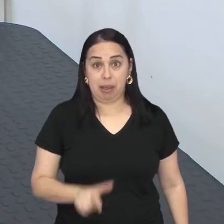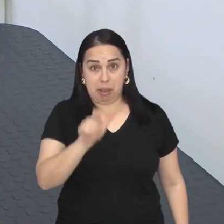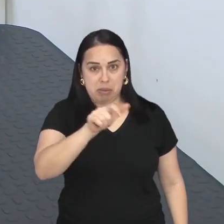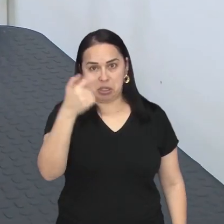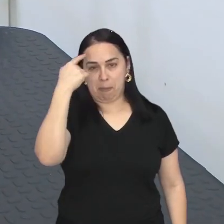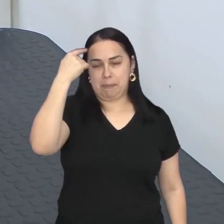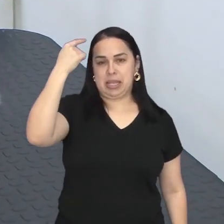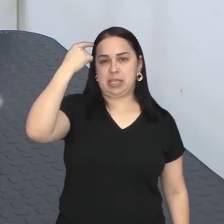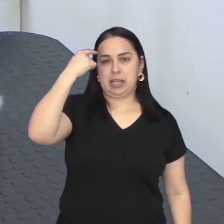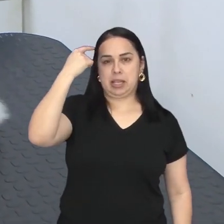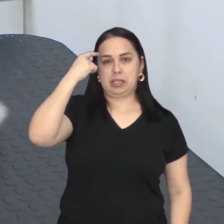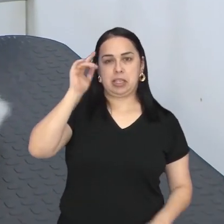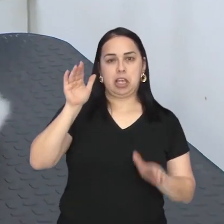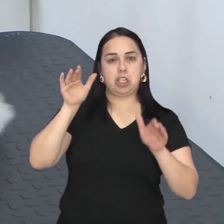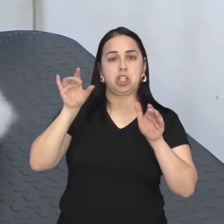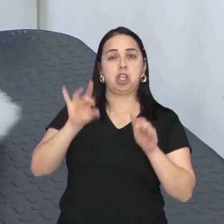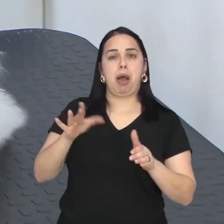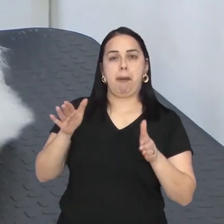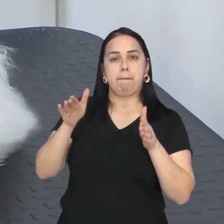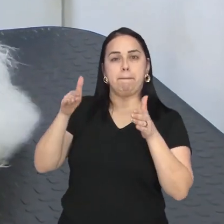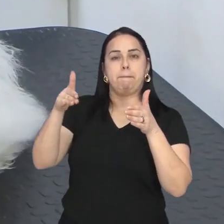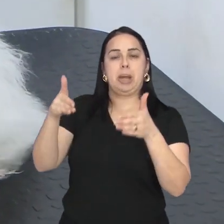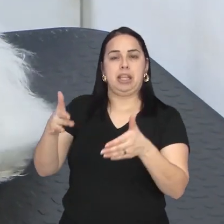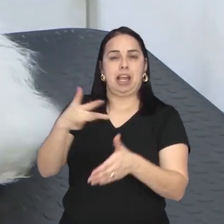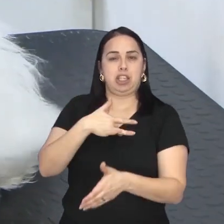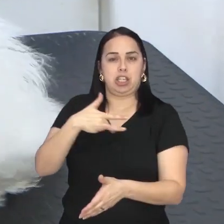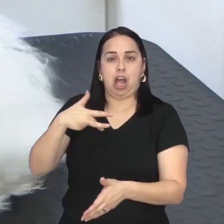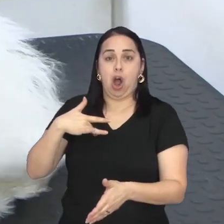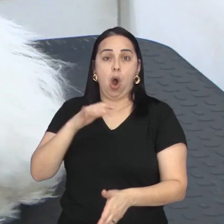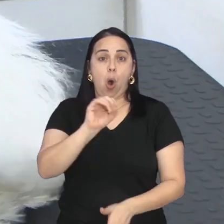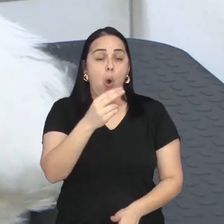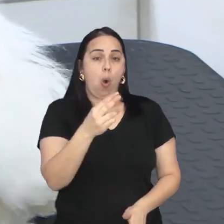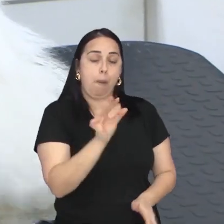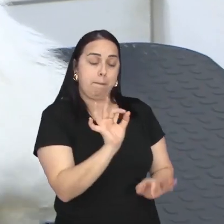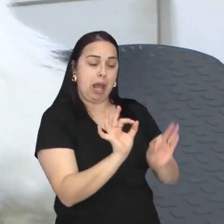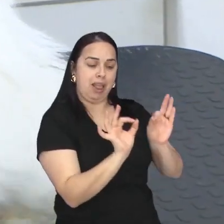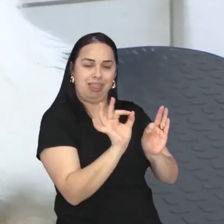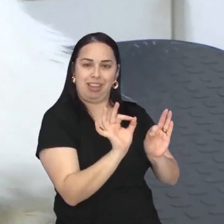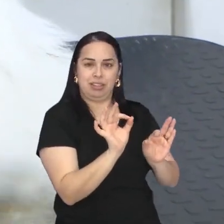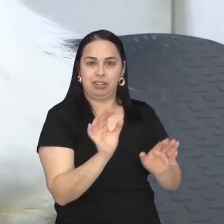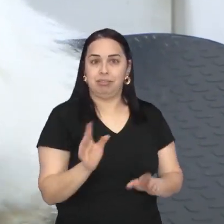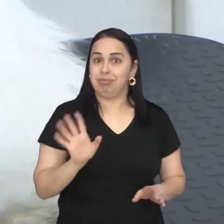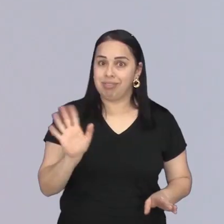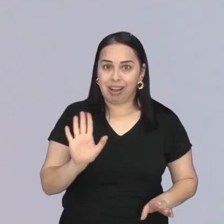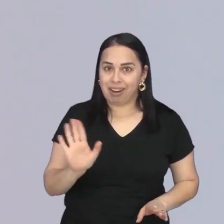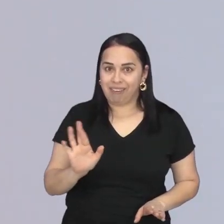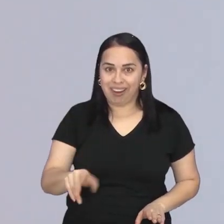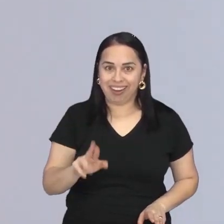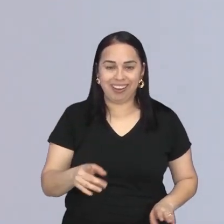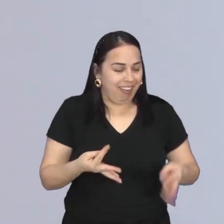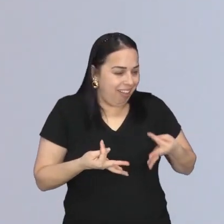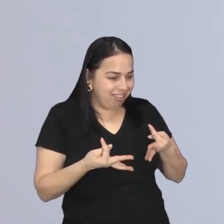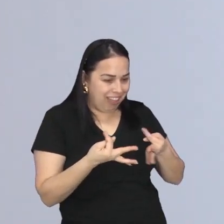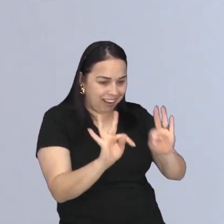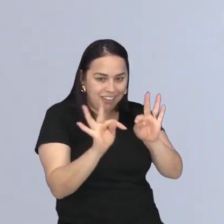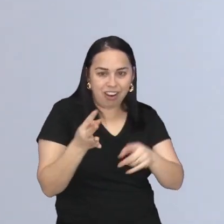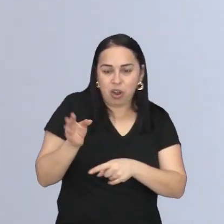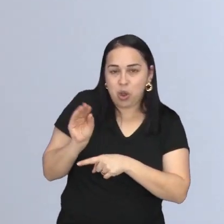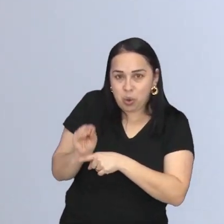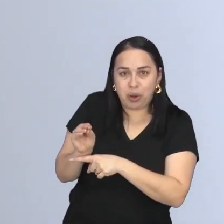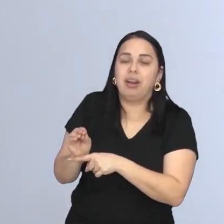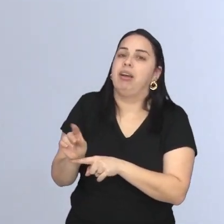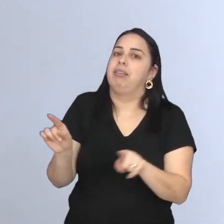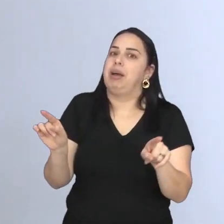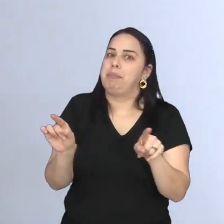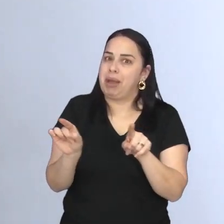e engana-se quem pensa que o mercado pet É voltado só da saúde ou para estética a tecnologia no cuidado